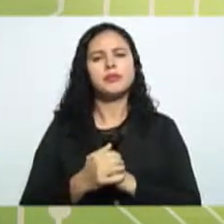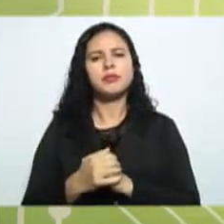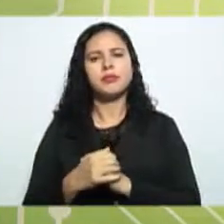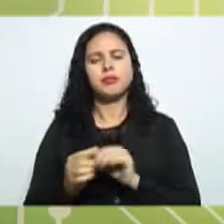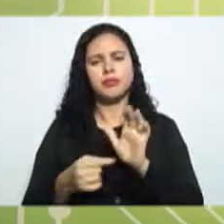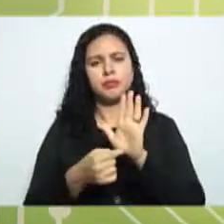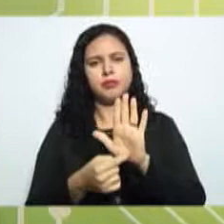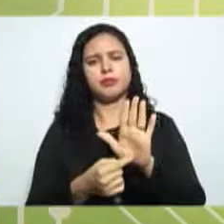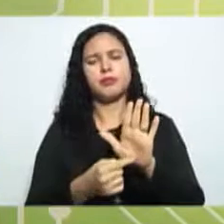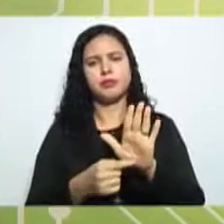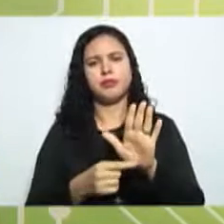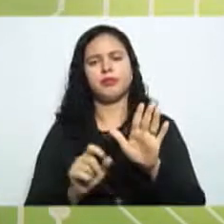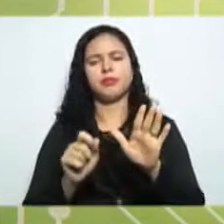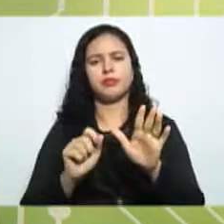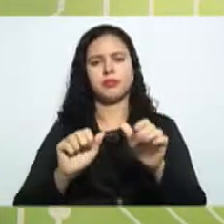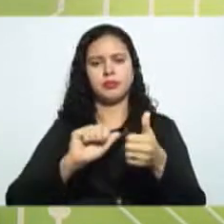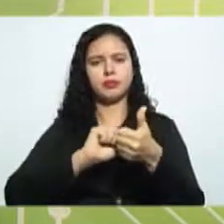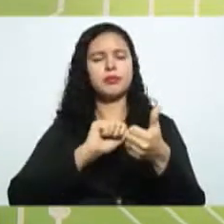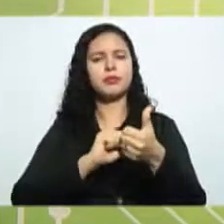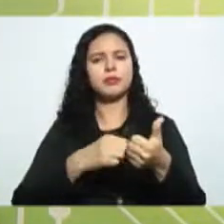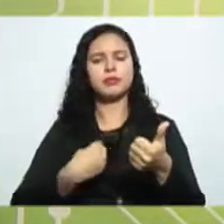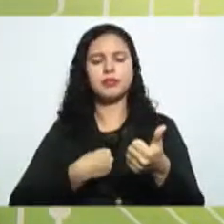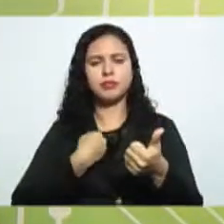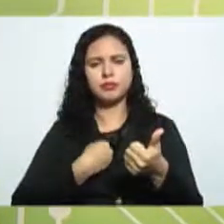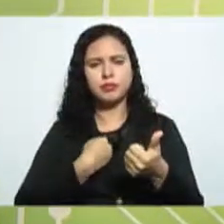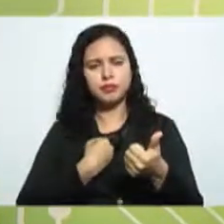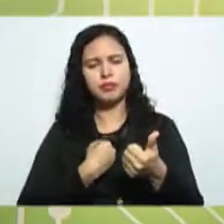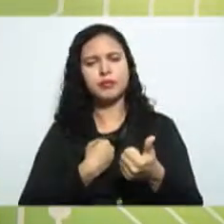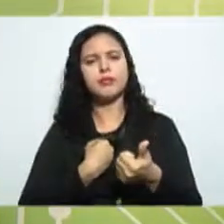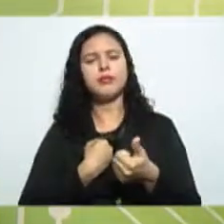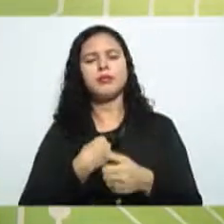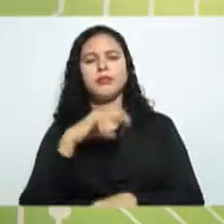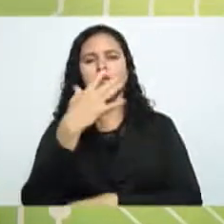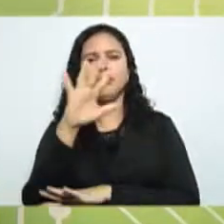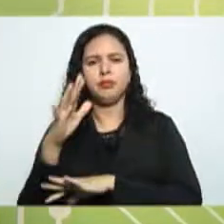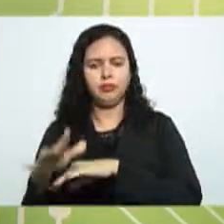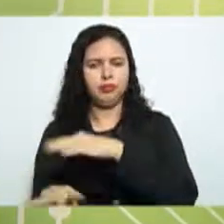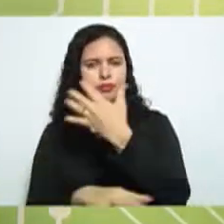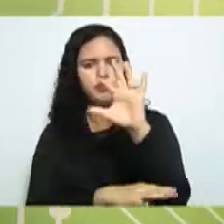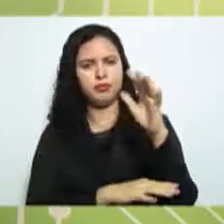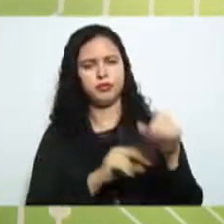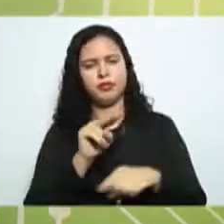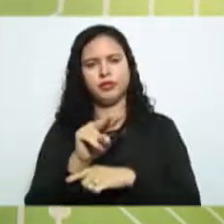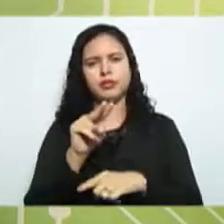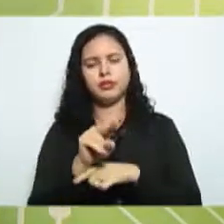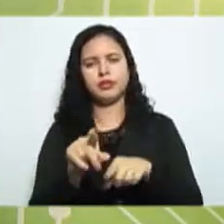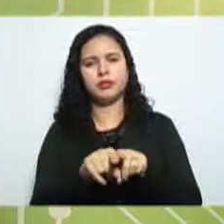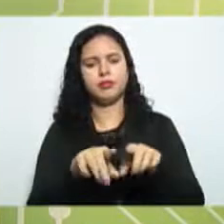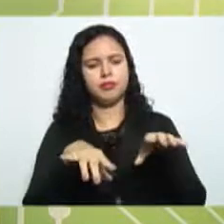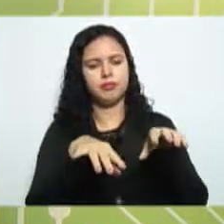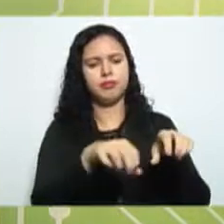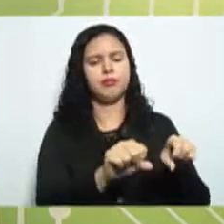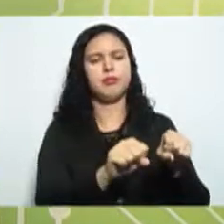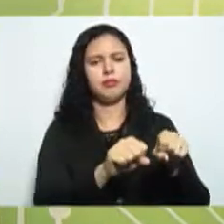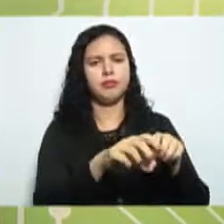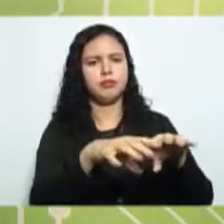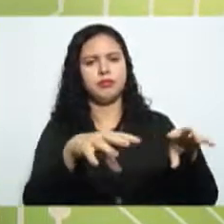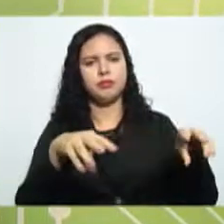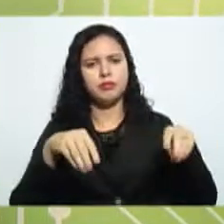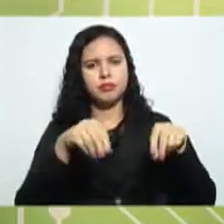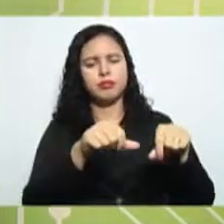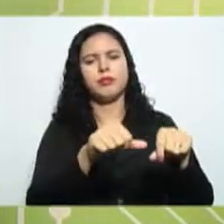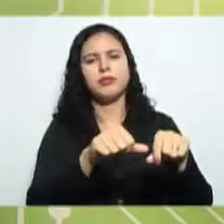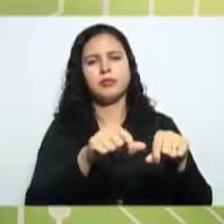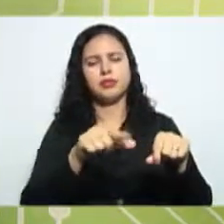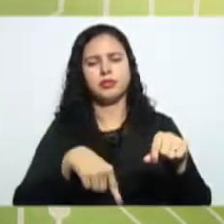melhor qualidade de vida. Ter preservação e ter ocupação regulamentada no estado reflete uma melhoria na qualidade de